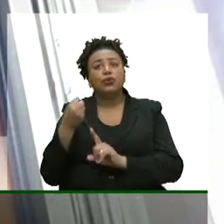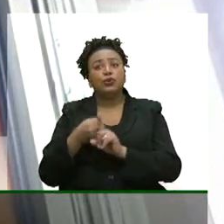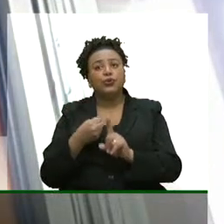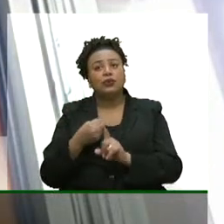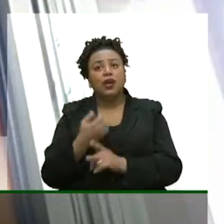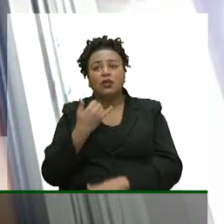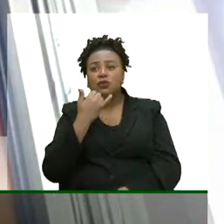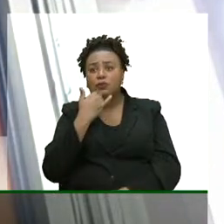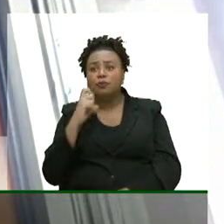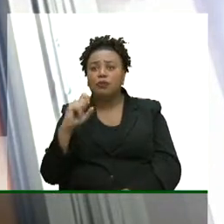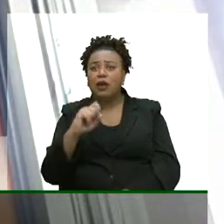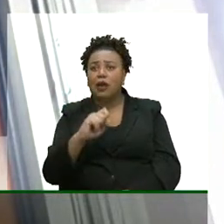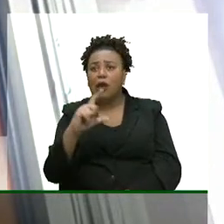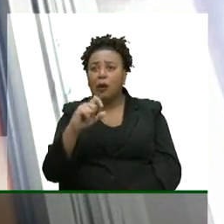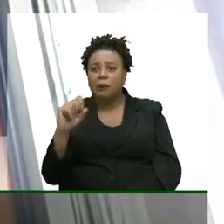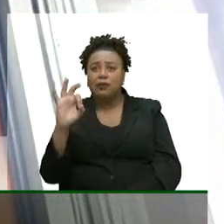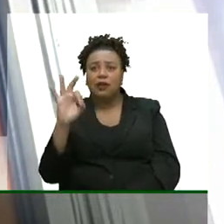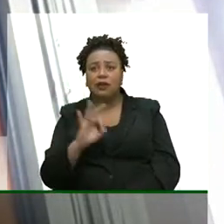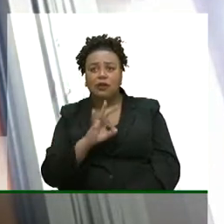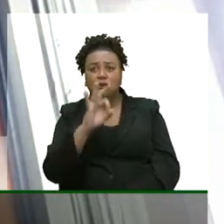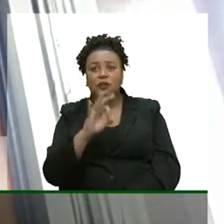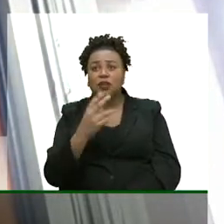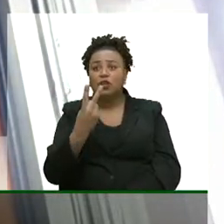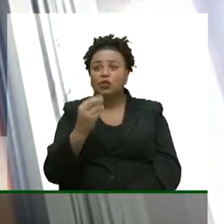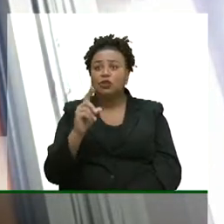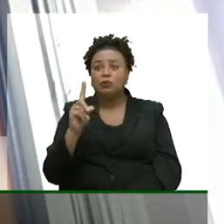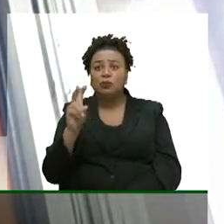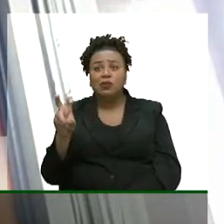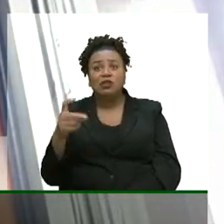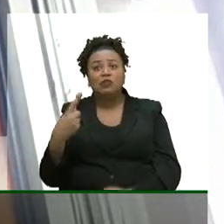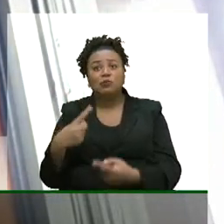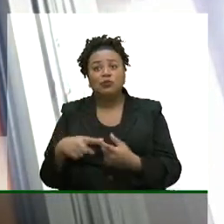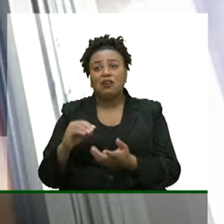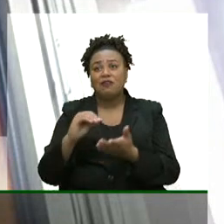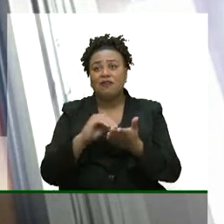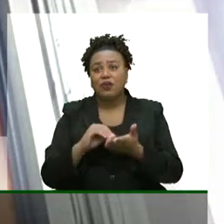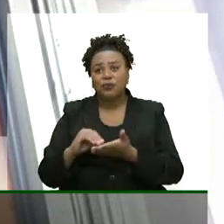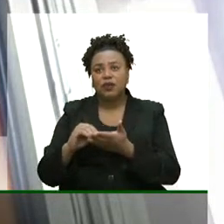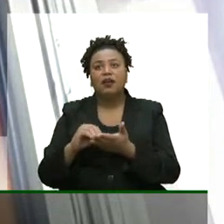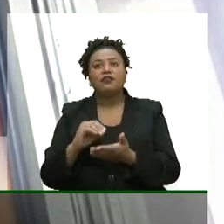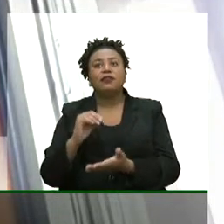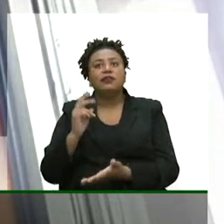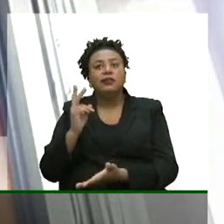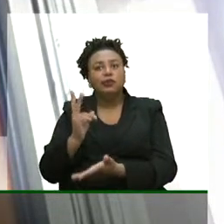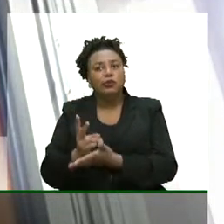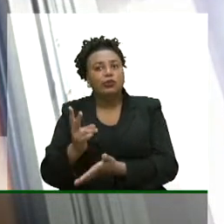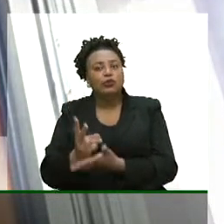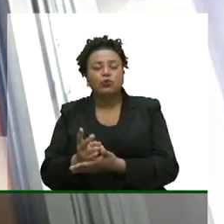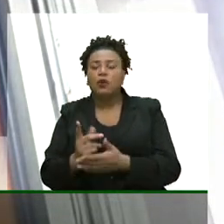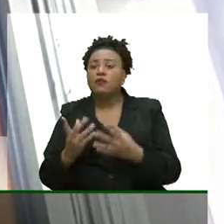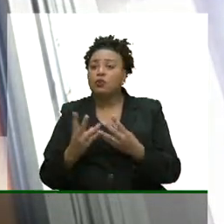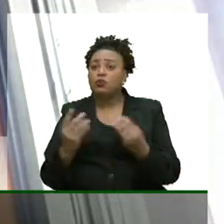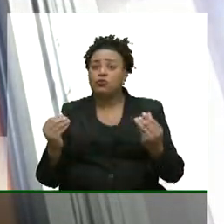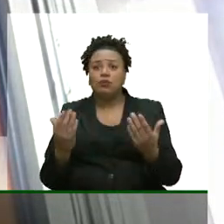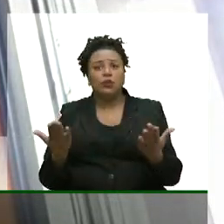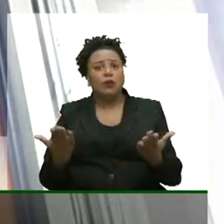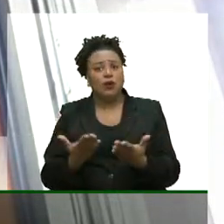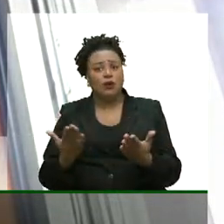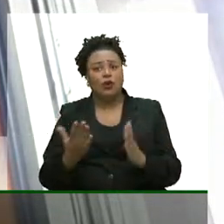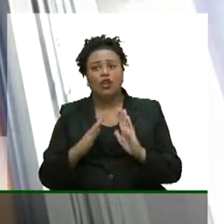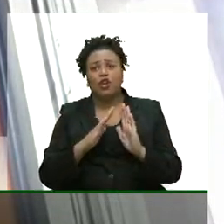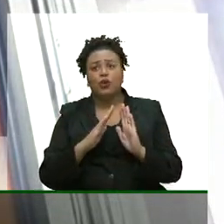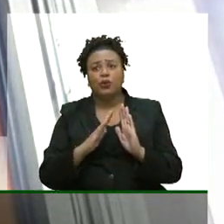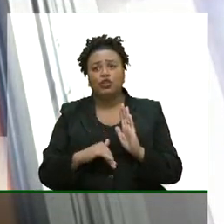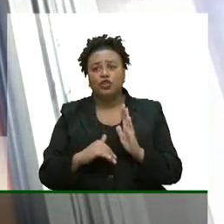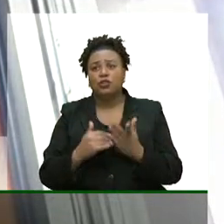lutaram pela majoração das alíquotas em 2015, exatamente porque as circunstâncias deficitárias continuam e não desapareceram agora com retirada